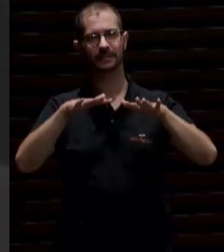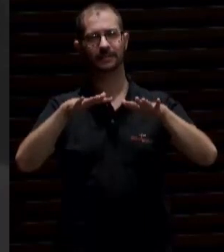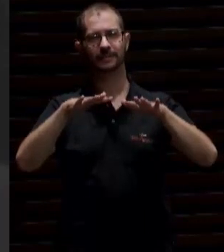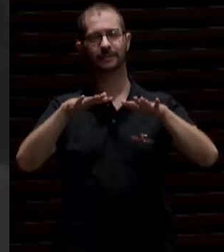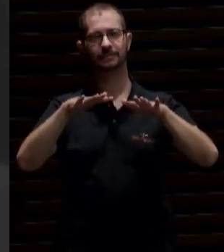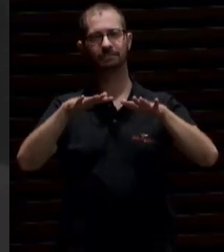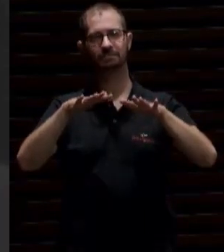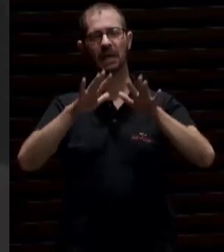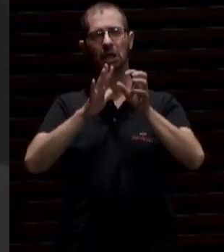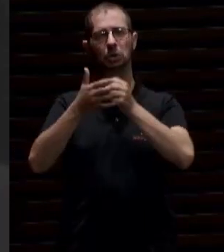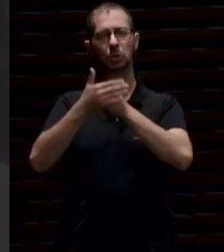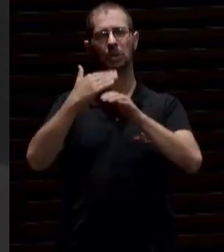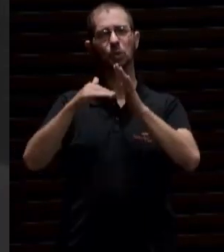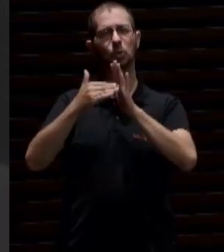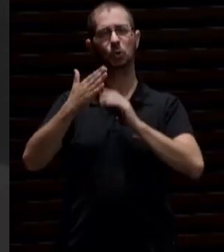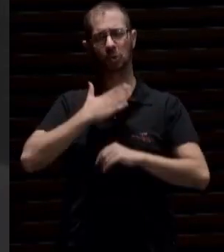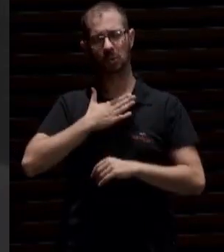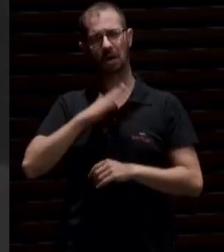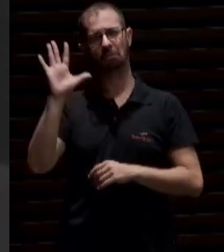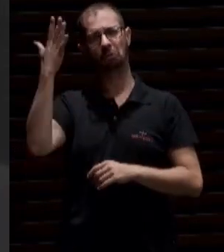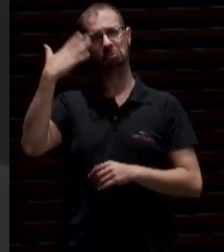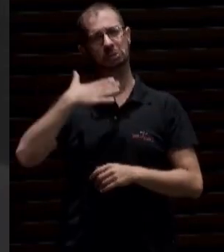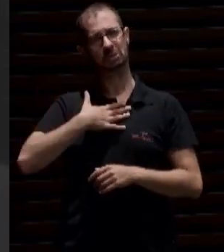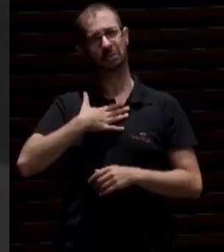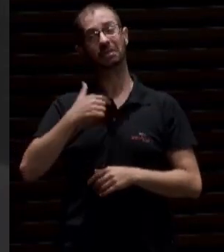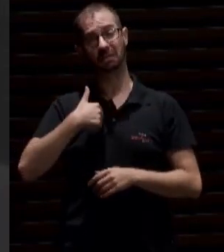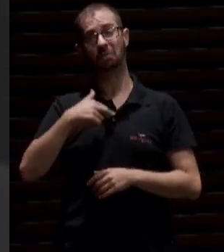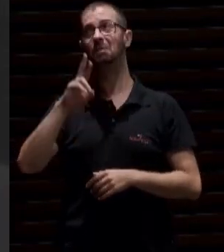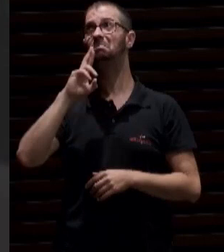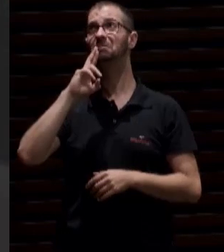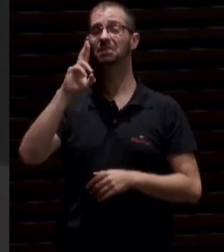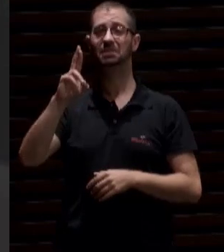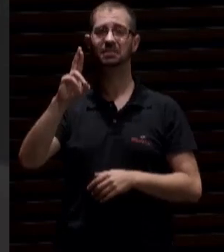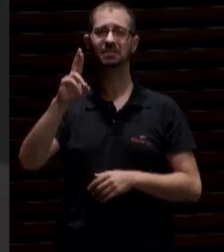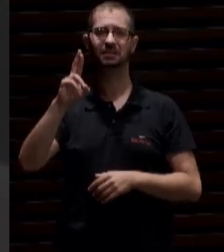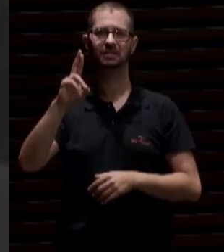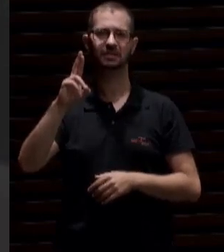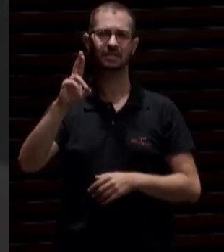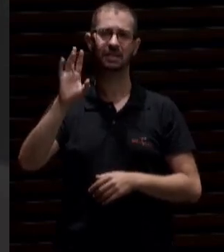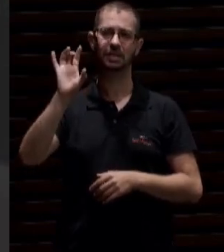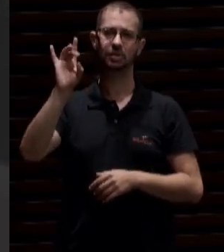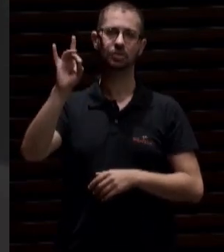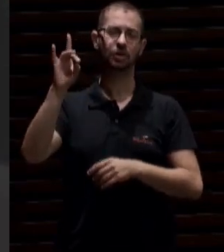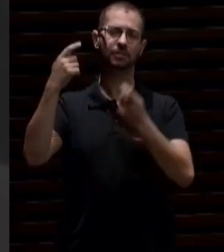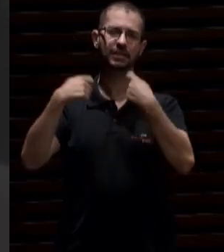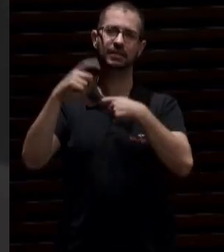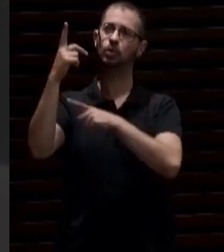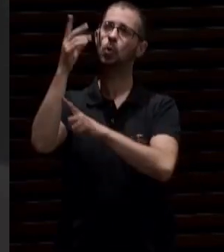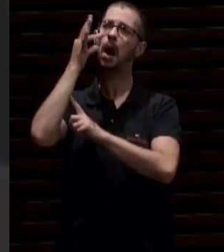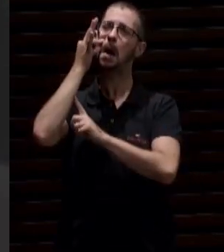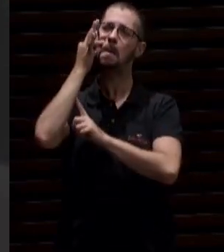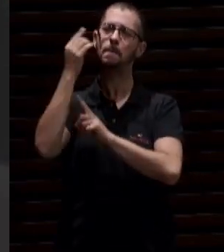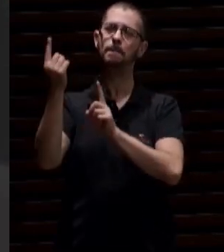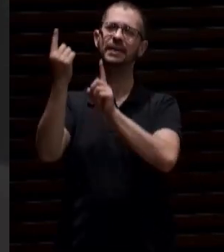tuas vagas passaram sobre mim. Então eu disse: Estou excluído da tua presença. Será que tornarei